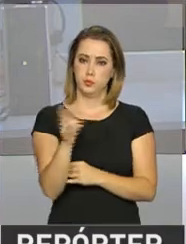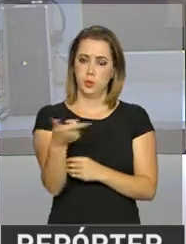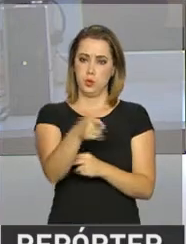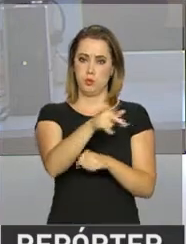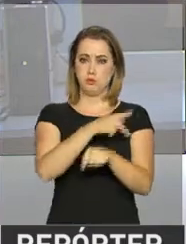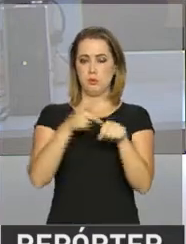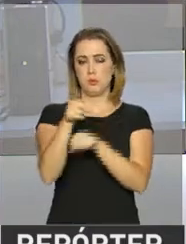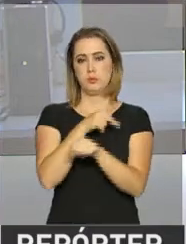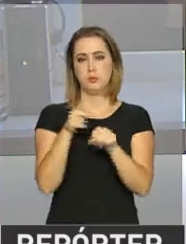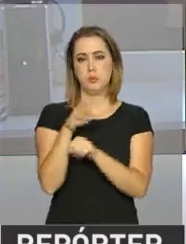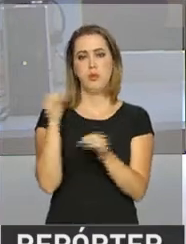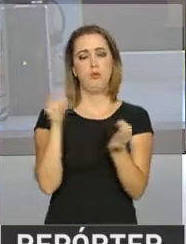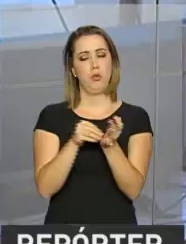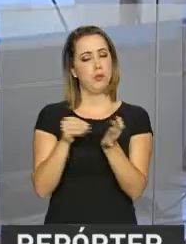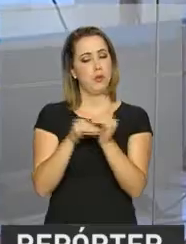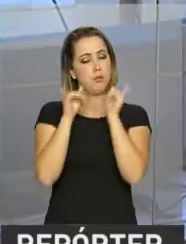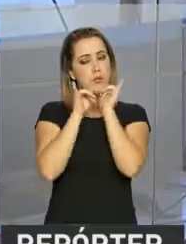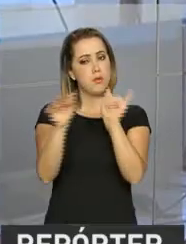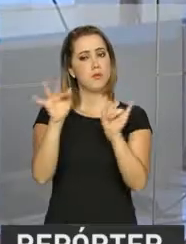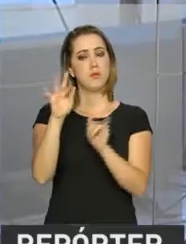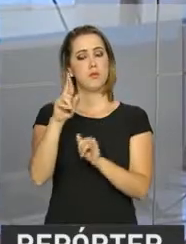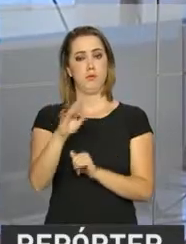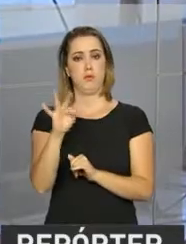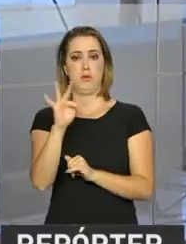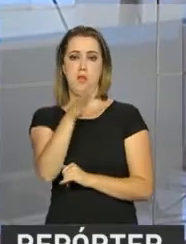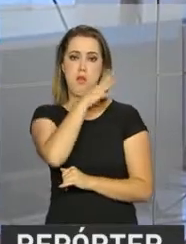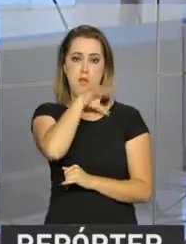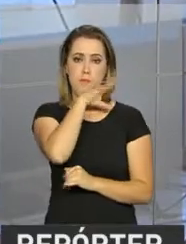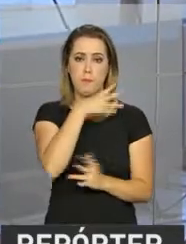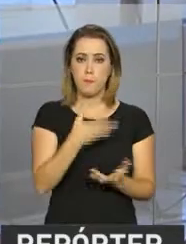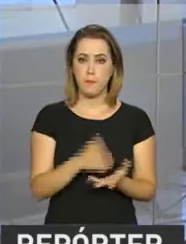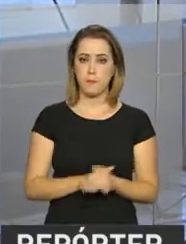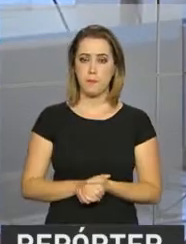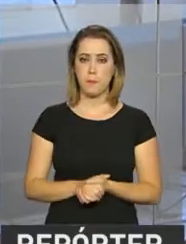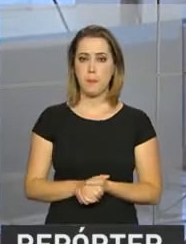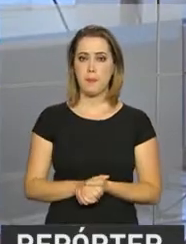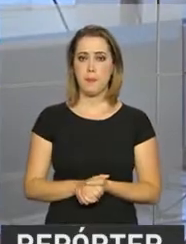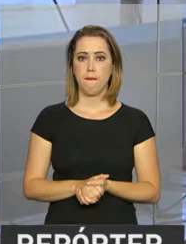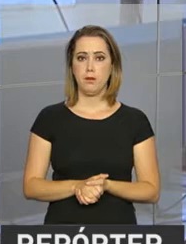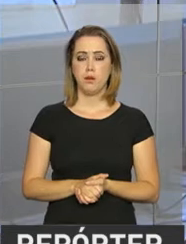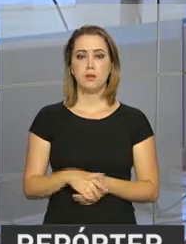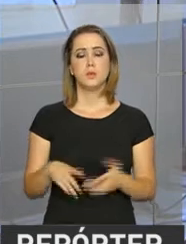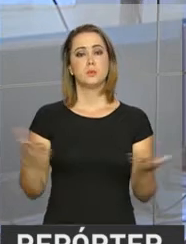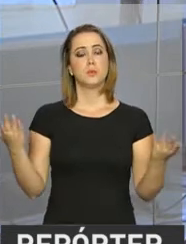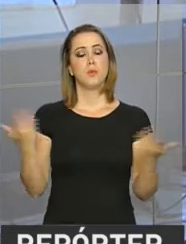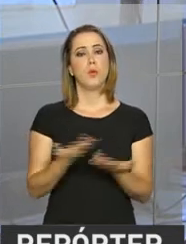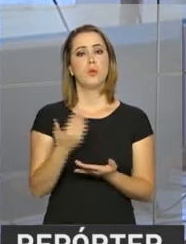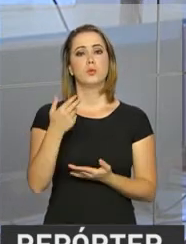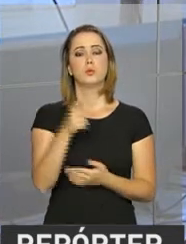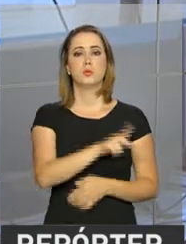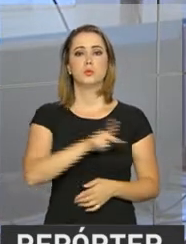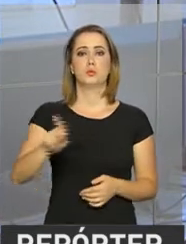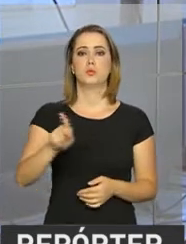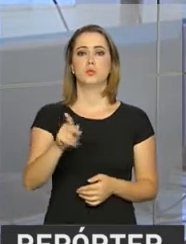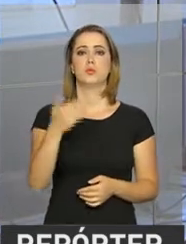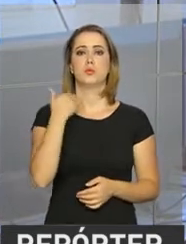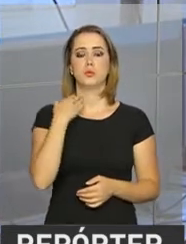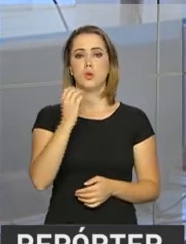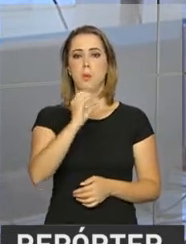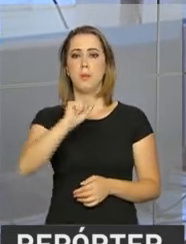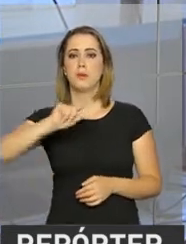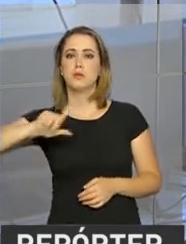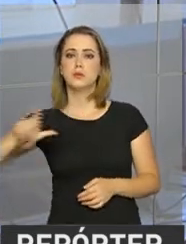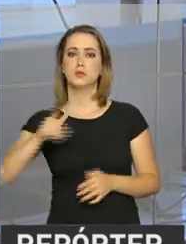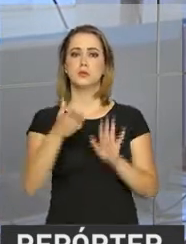e que não eram declarados o presidente do banco central apresentou hoje a gente de trabalho para 2017